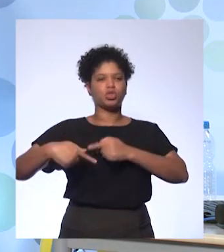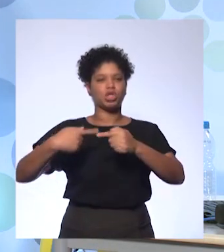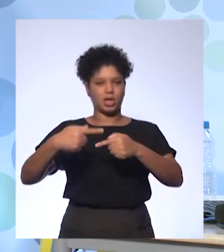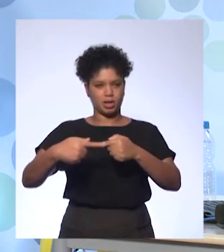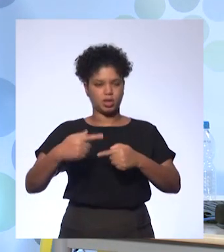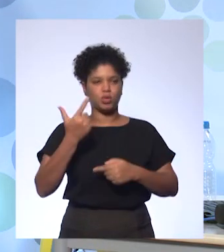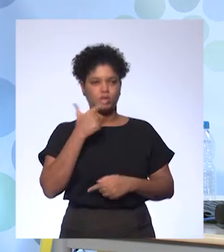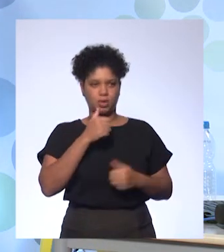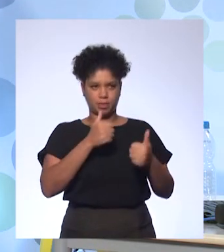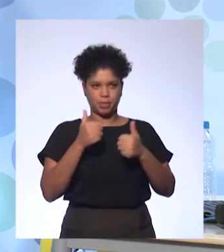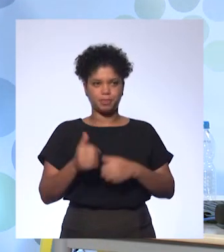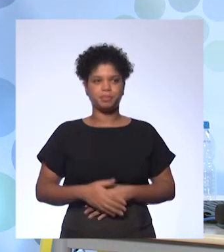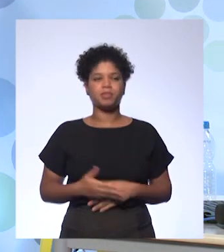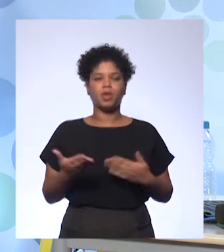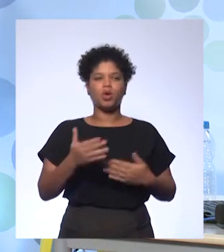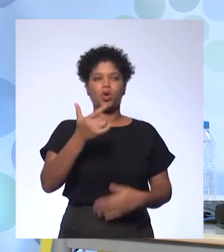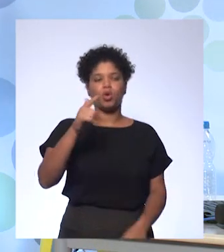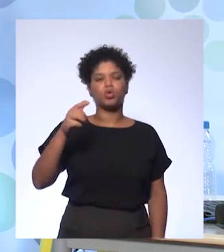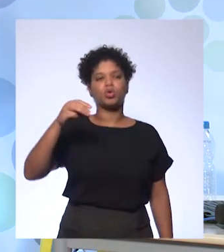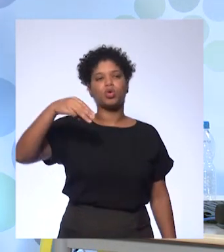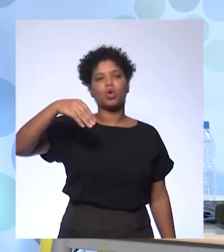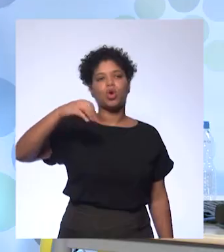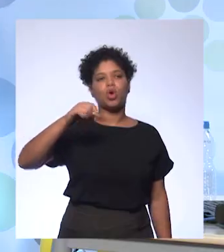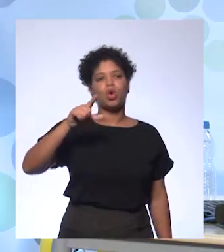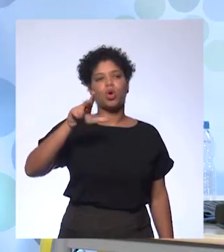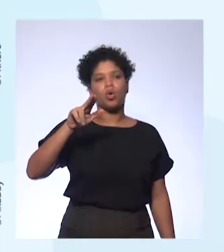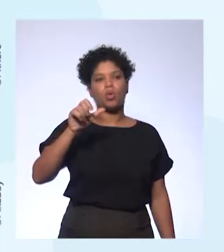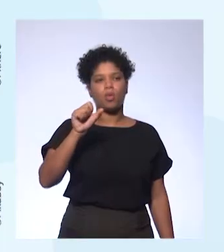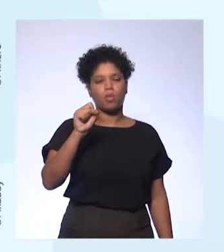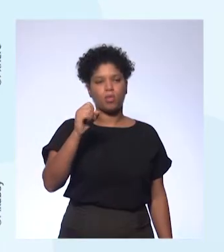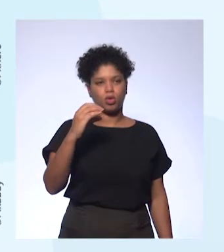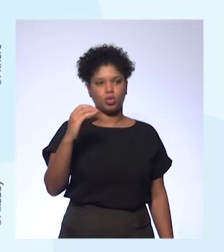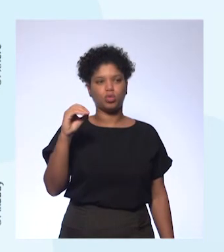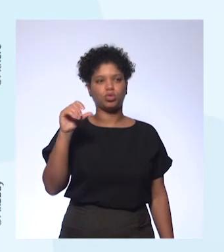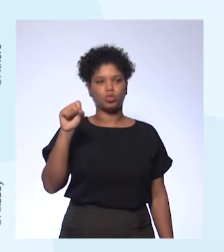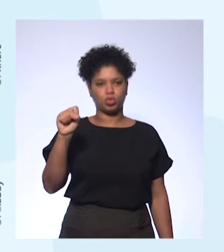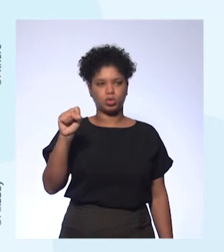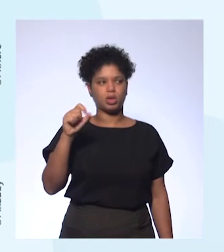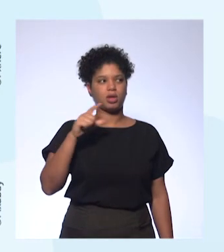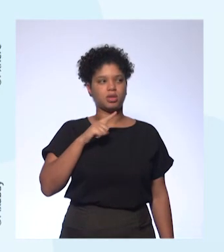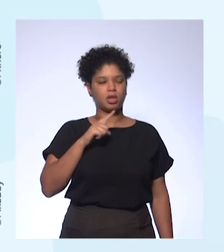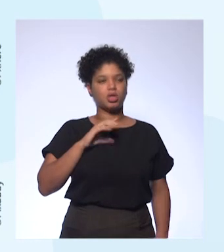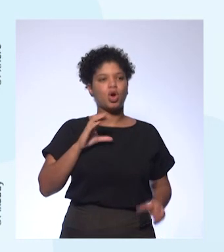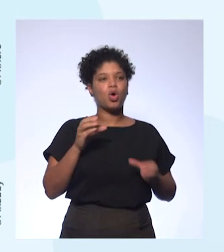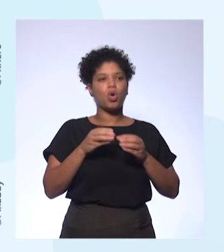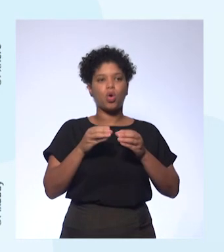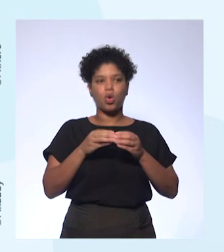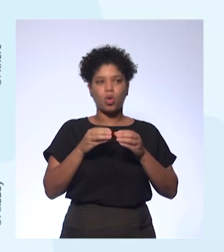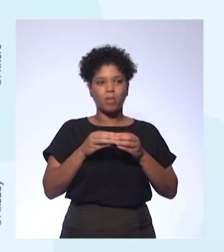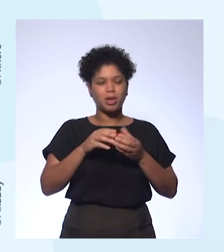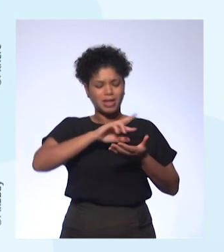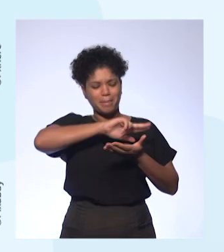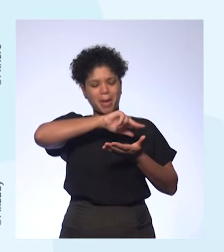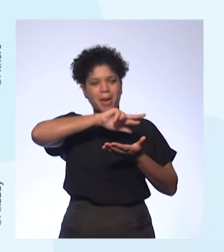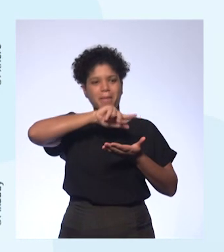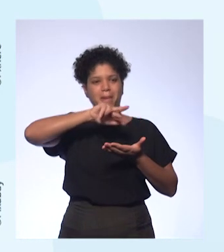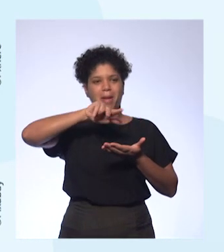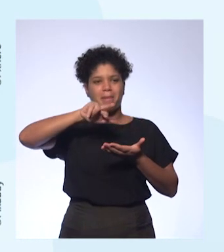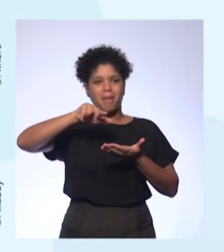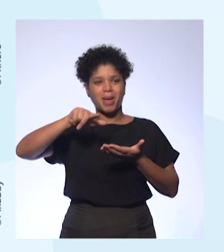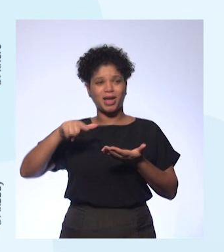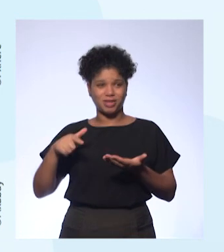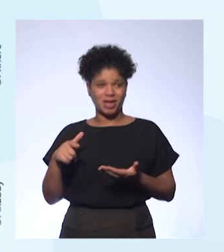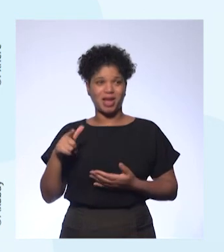grupos. Falando agora um pouquinho do moluscos. Os moluscos, né, é um grupo extremamente diverso, tá?